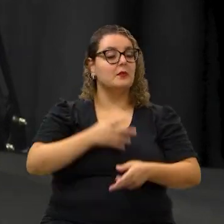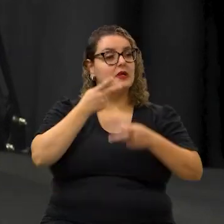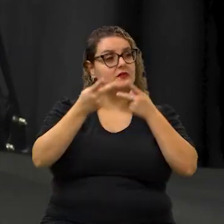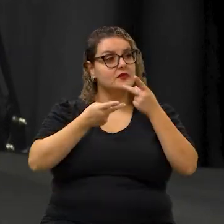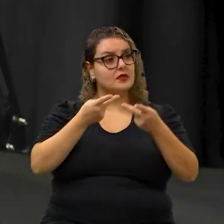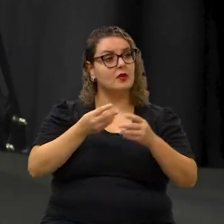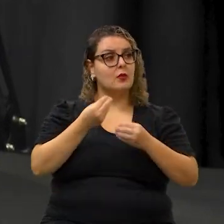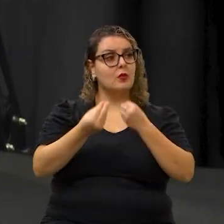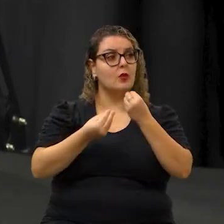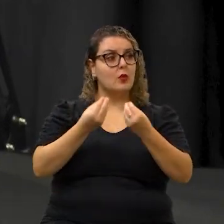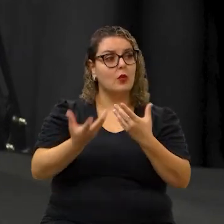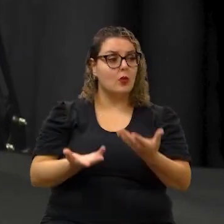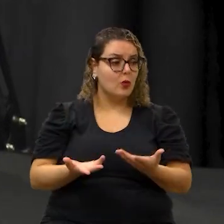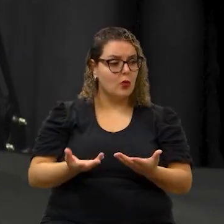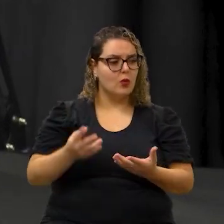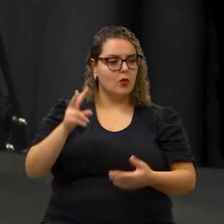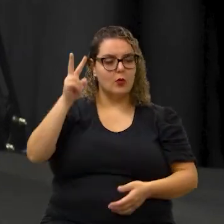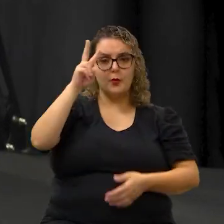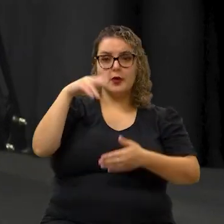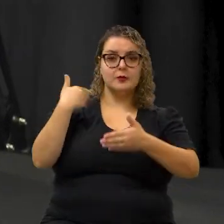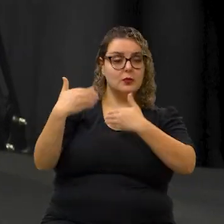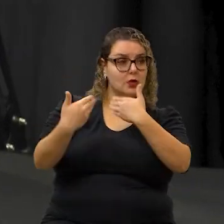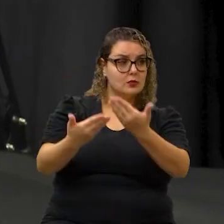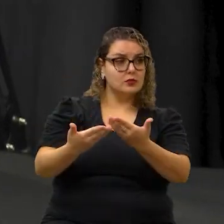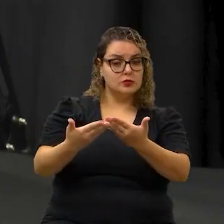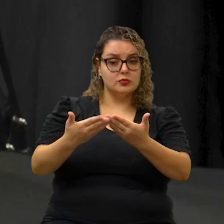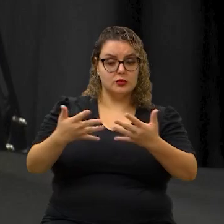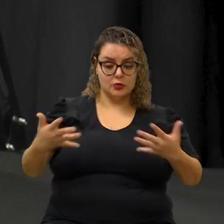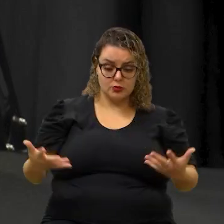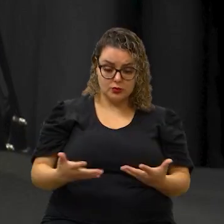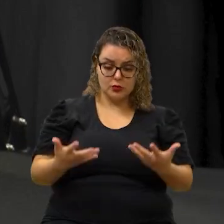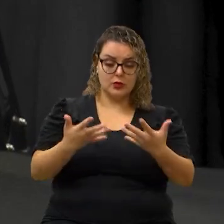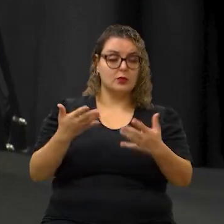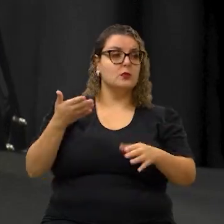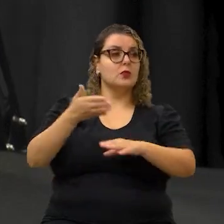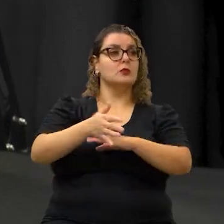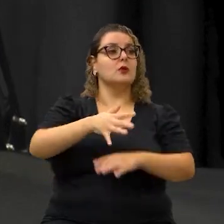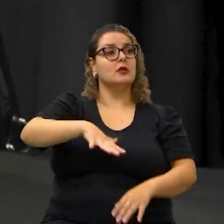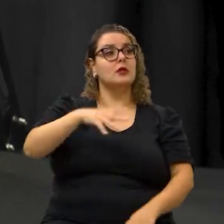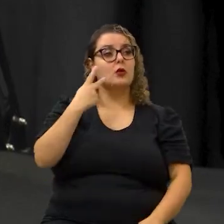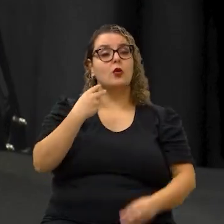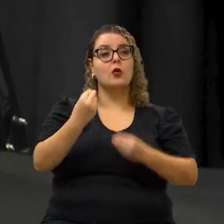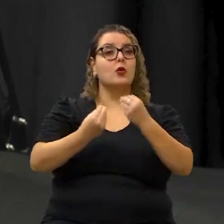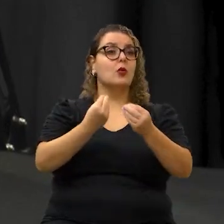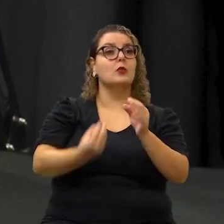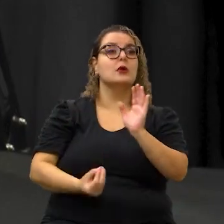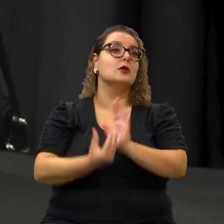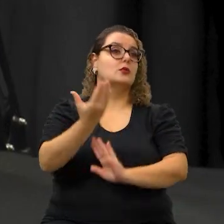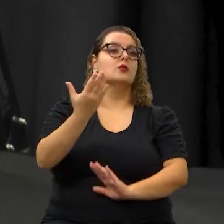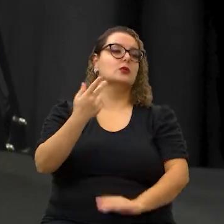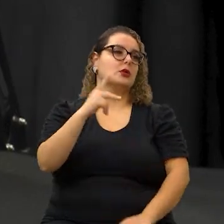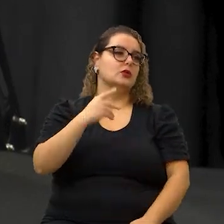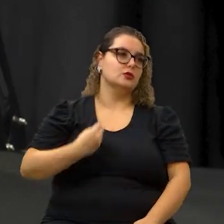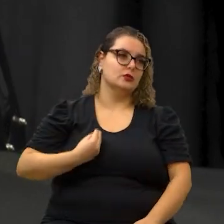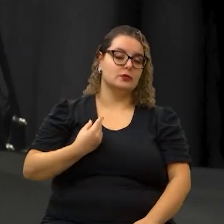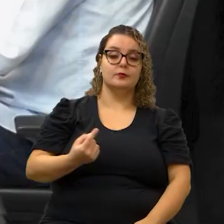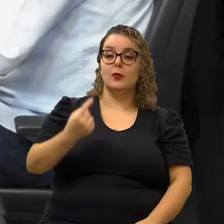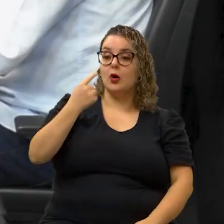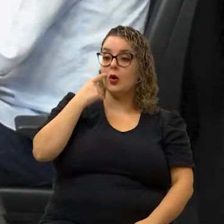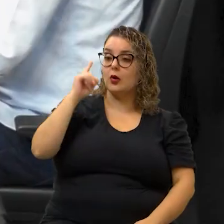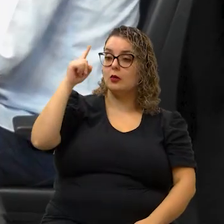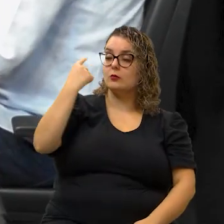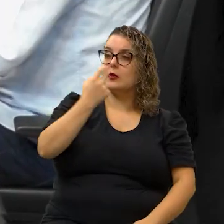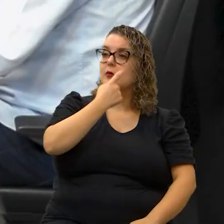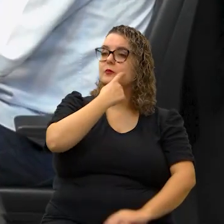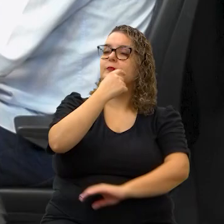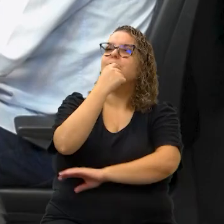falar um pouquinho dessa questão da sua trajetória, do seu engajamento político, como que surgiu isso na sua vida? Olha,